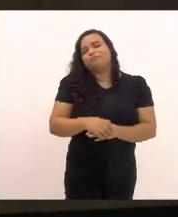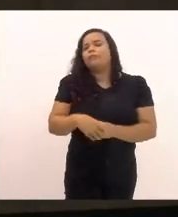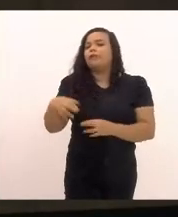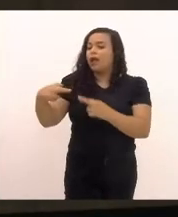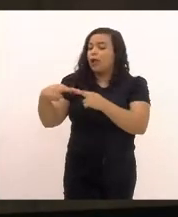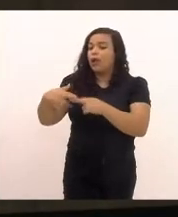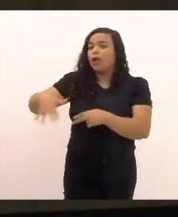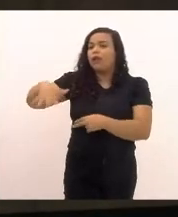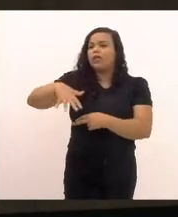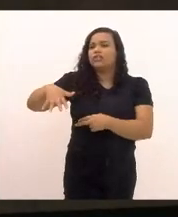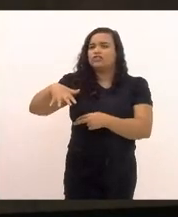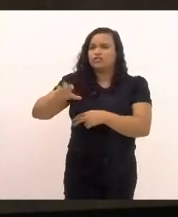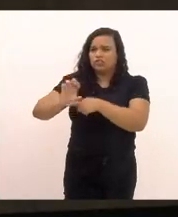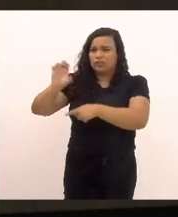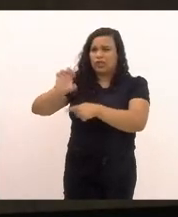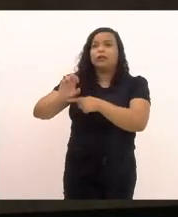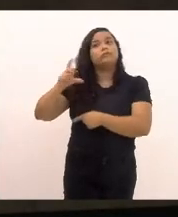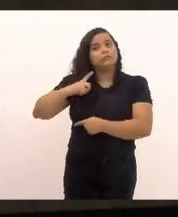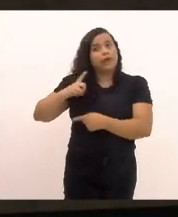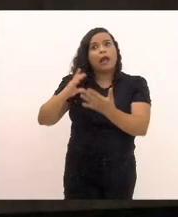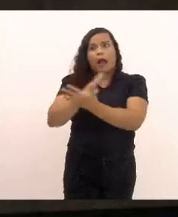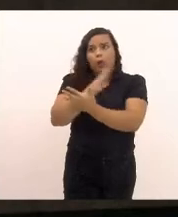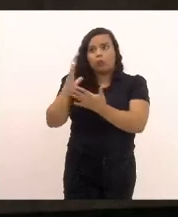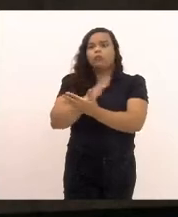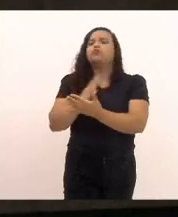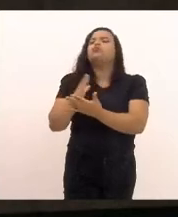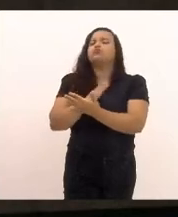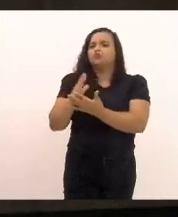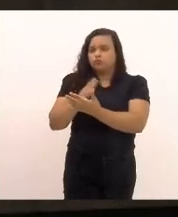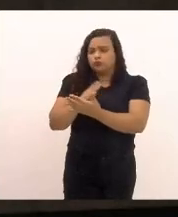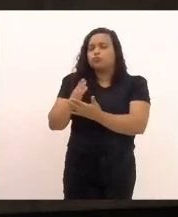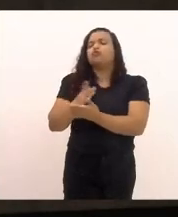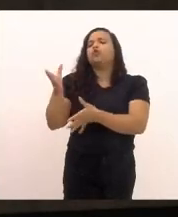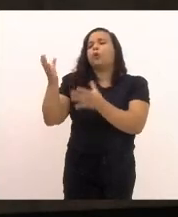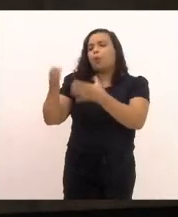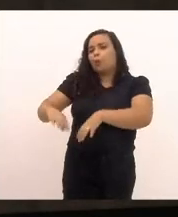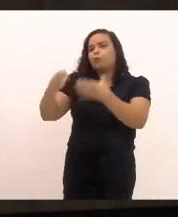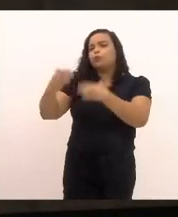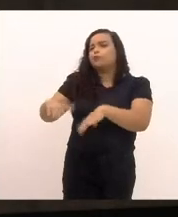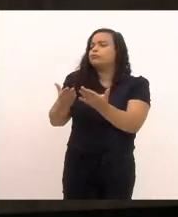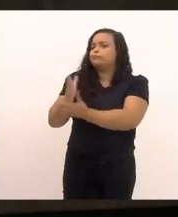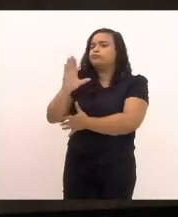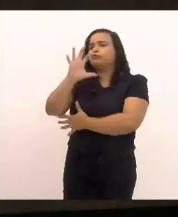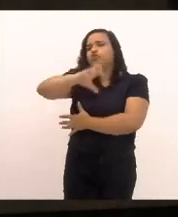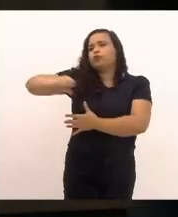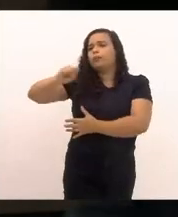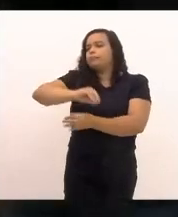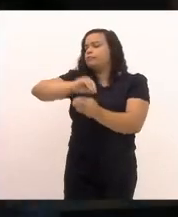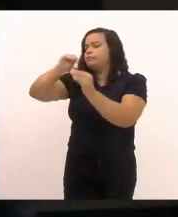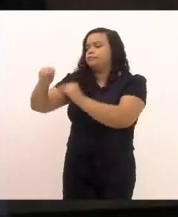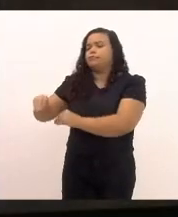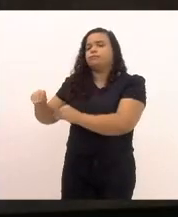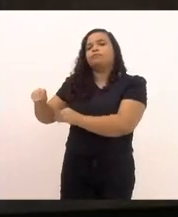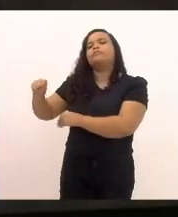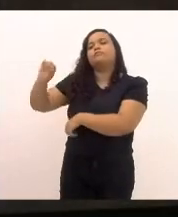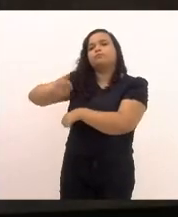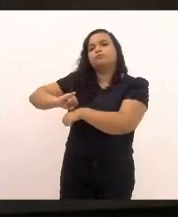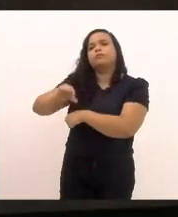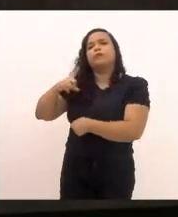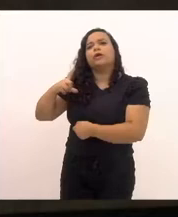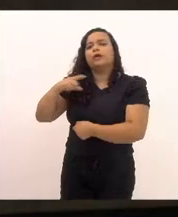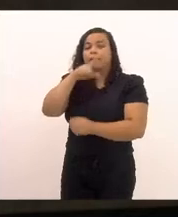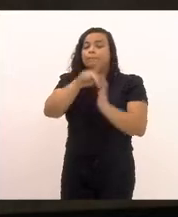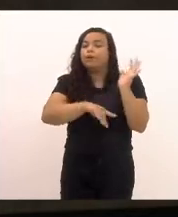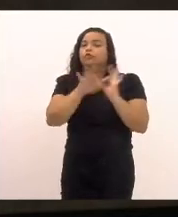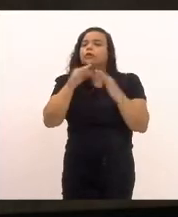tem técnicos administrativos que são concursados, e eu defendo que permaneçam concursados. Esse projeto aponta para que não haja mais concurso para